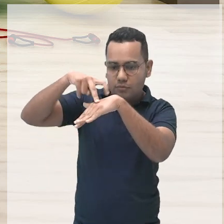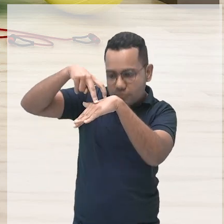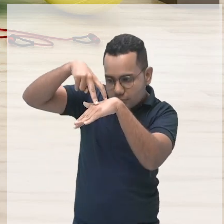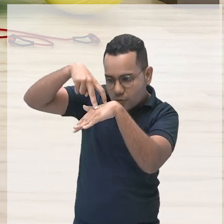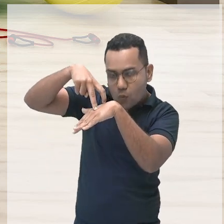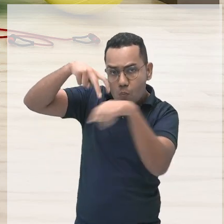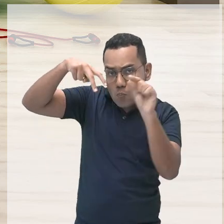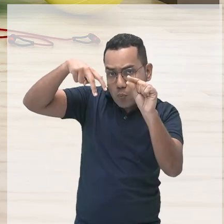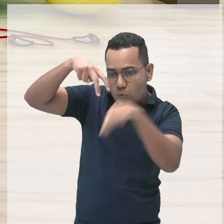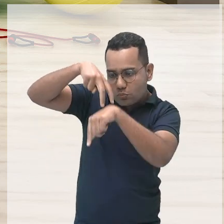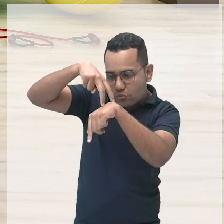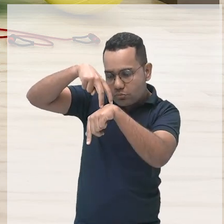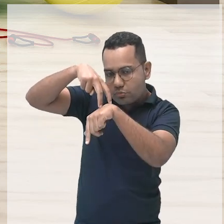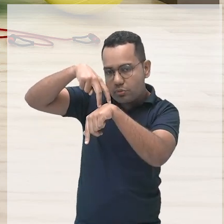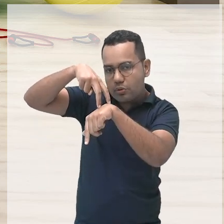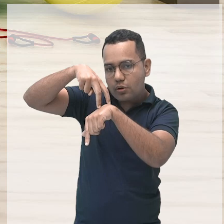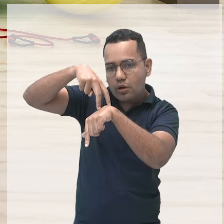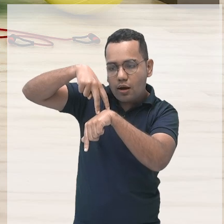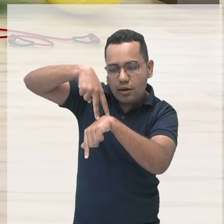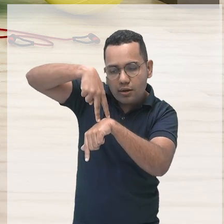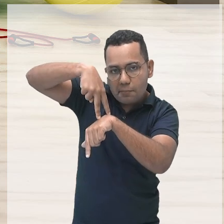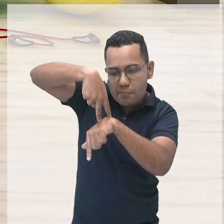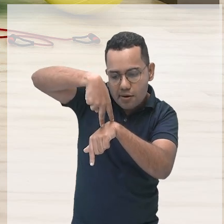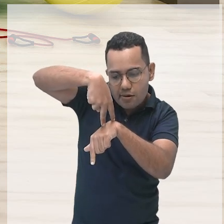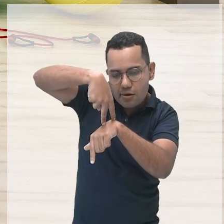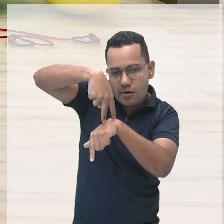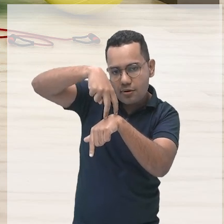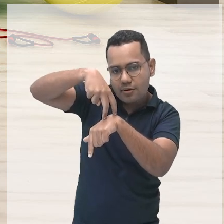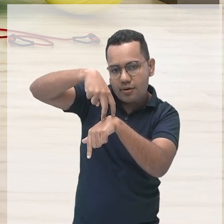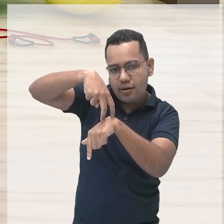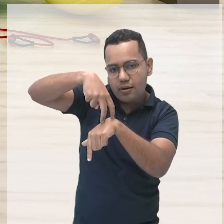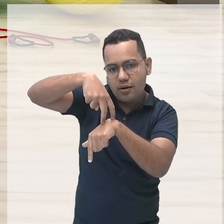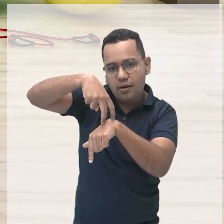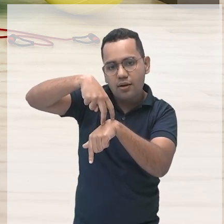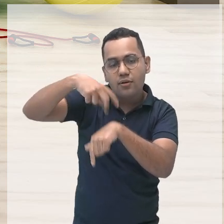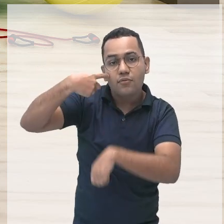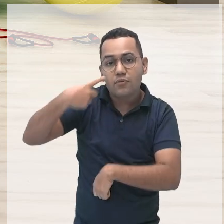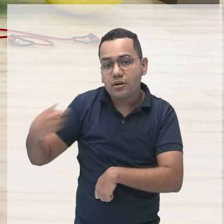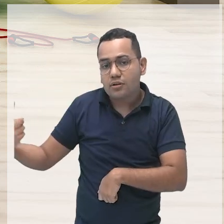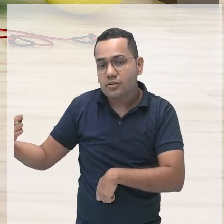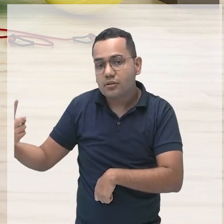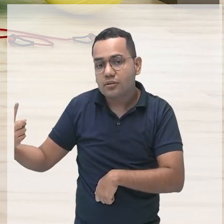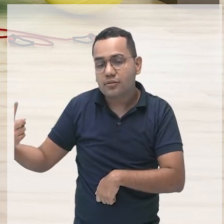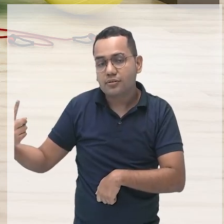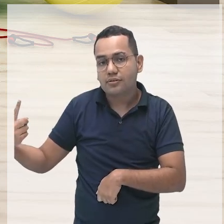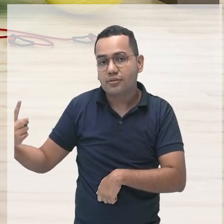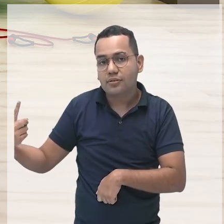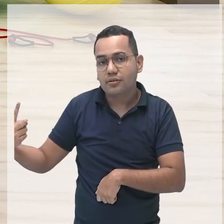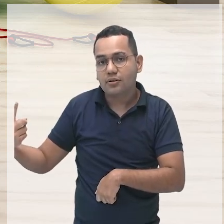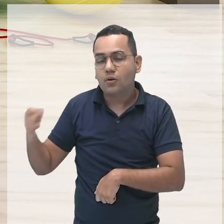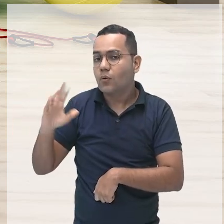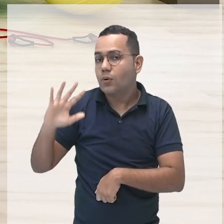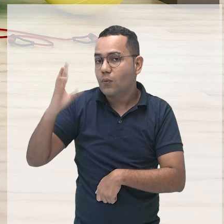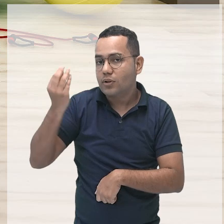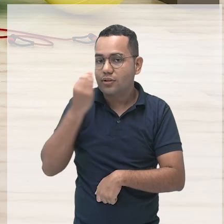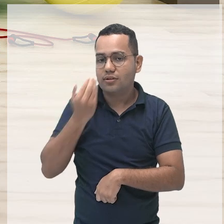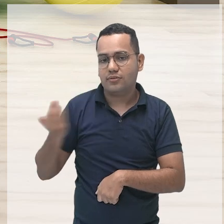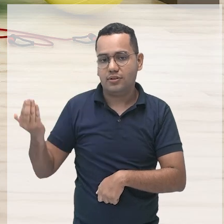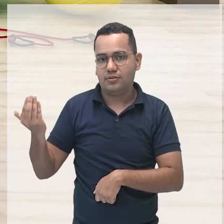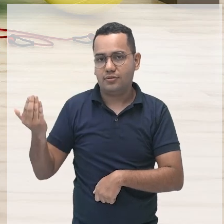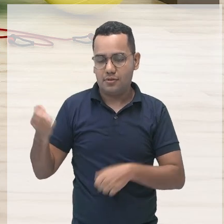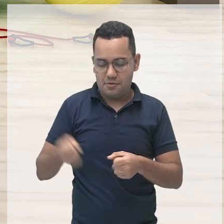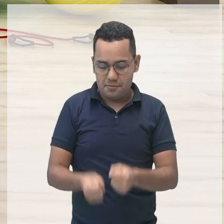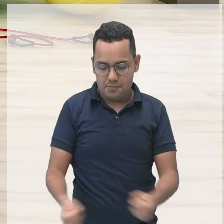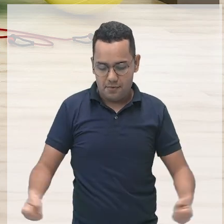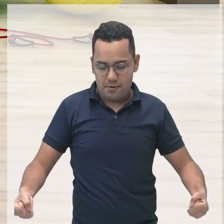vou inclinar o meu tronco um pouquinho mais à frente. E eu vou fazer aqui, ó, a abertura dos meus braços e